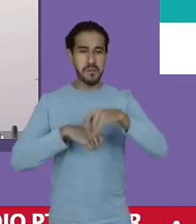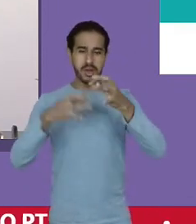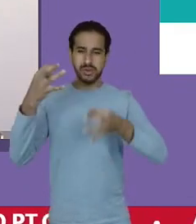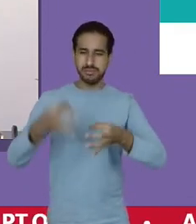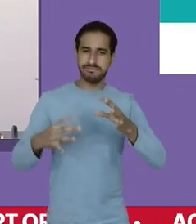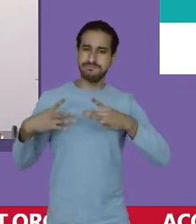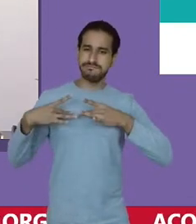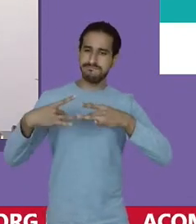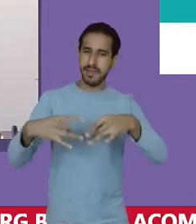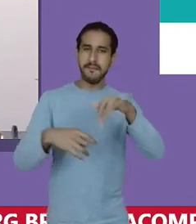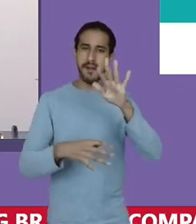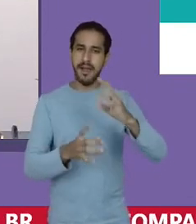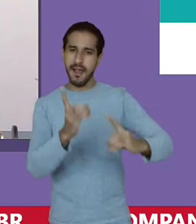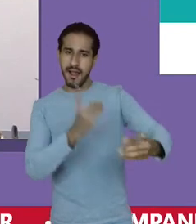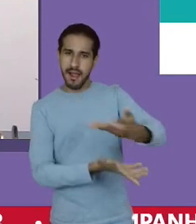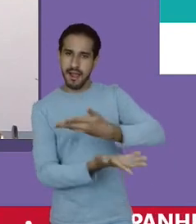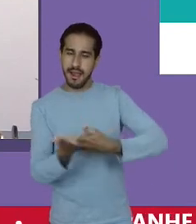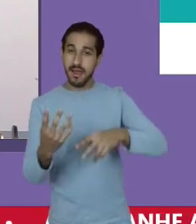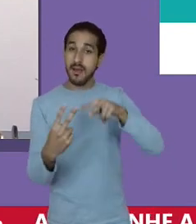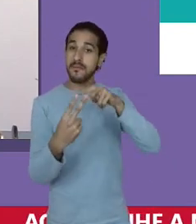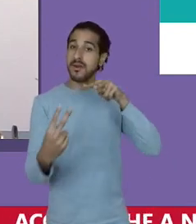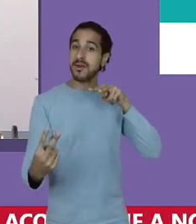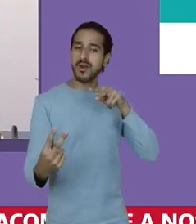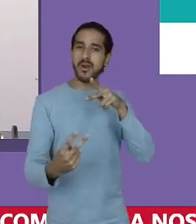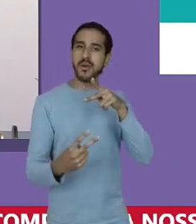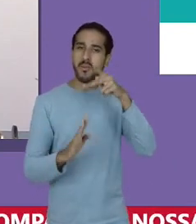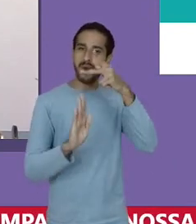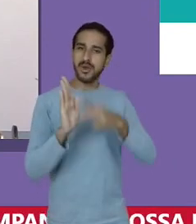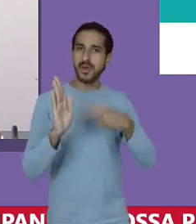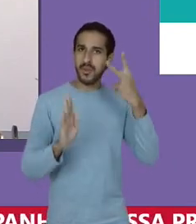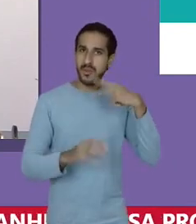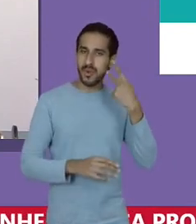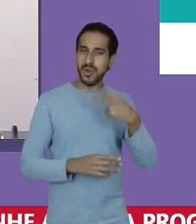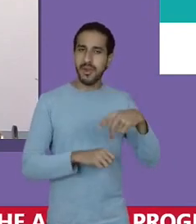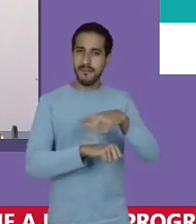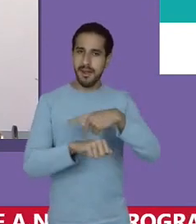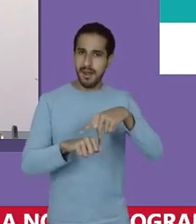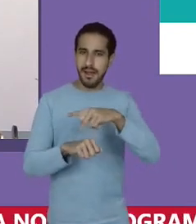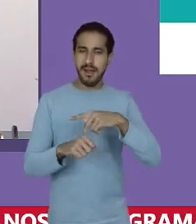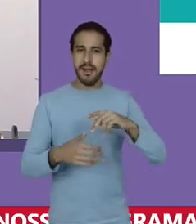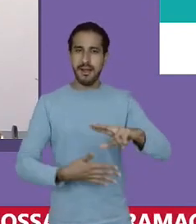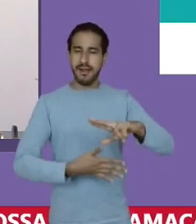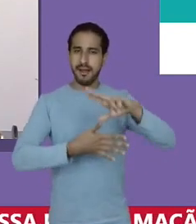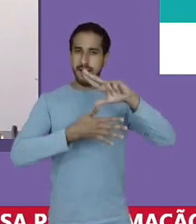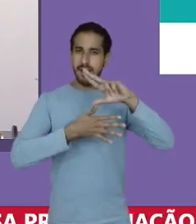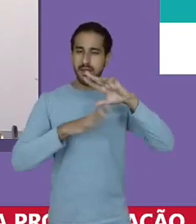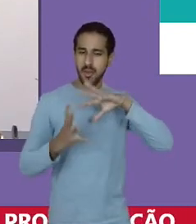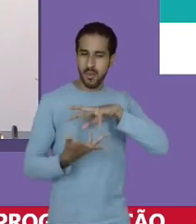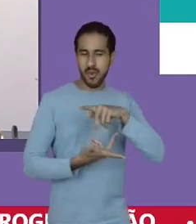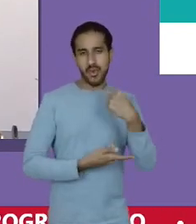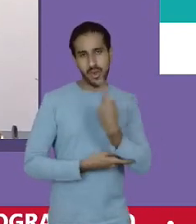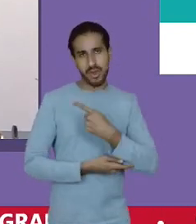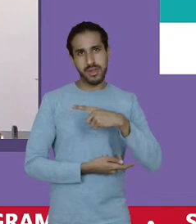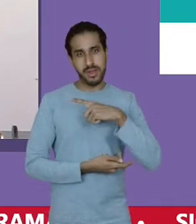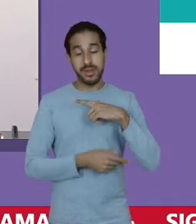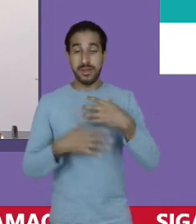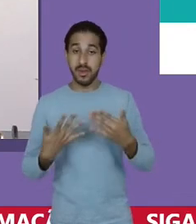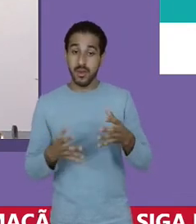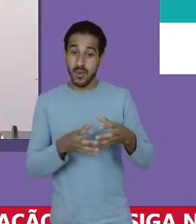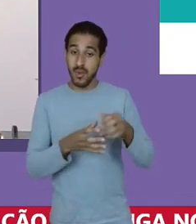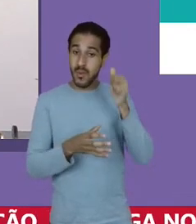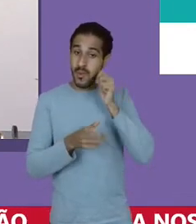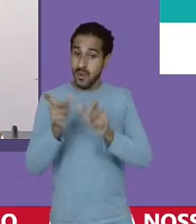justo, mais solidário, mais dialógico com a perspectiva de projeto político de país, de América Latina, de mundo que nós temos. Então,